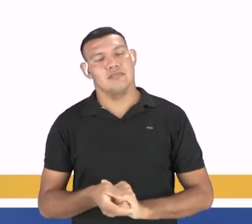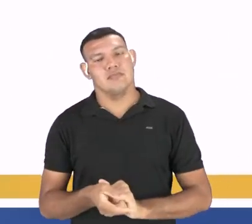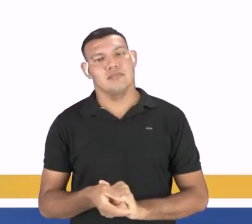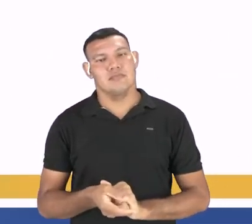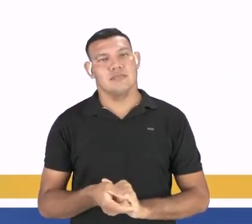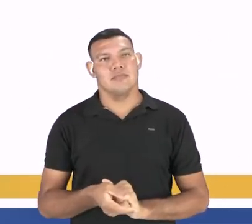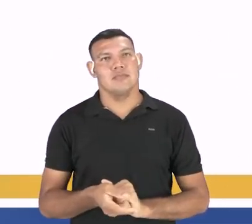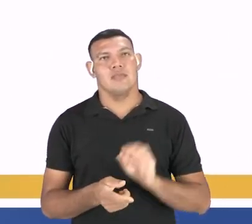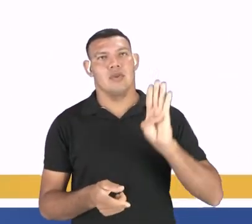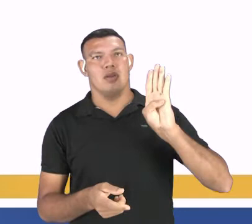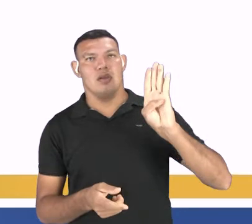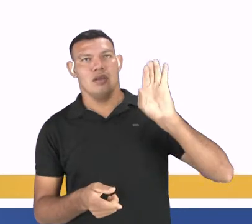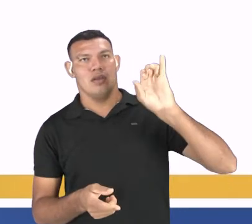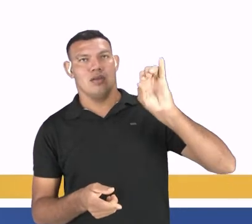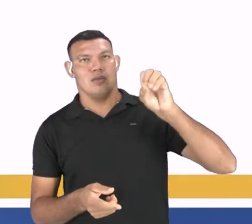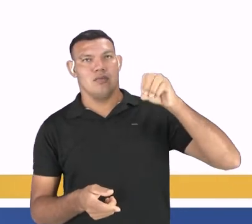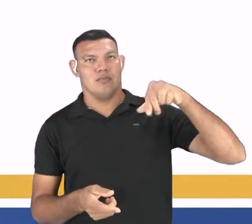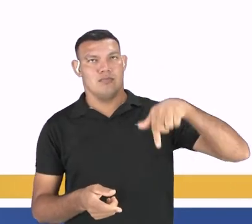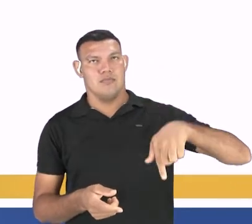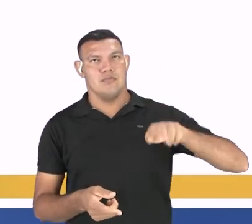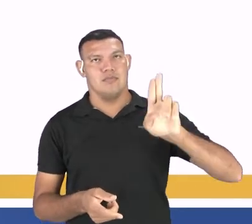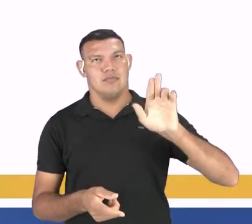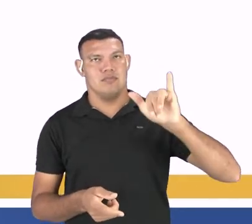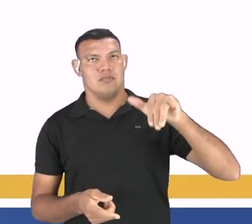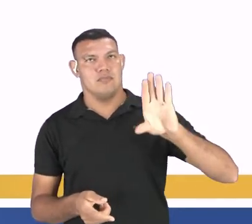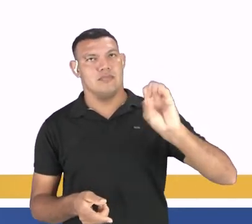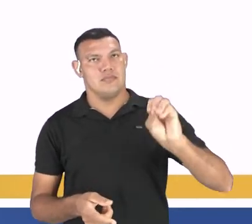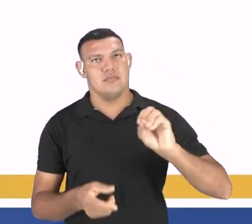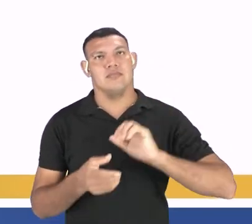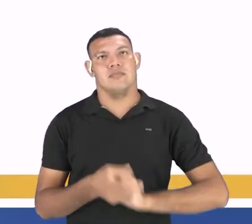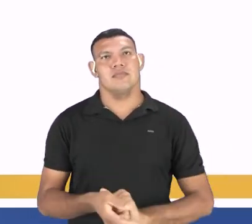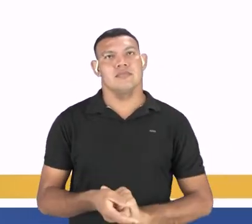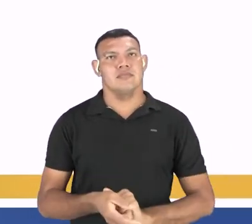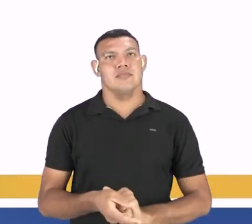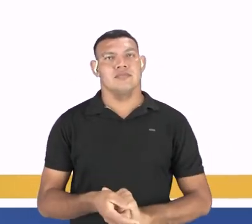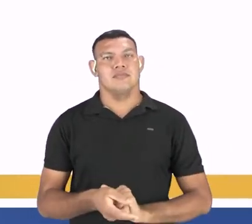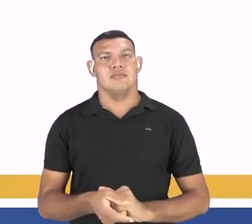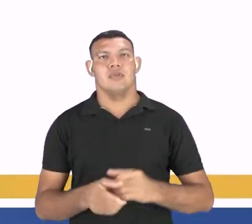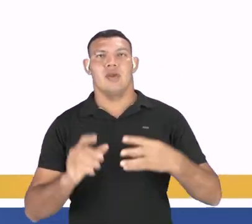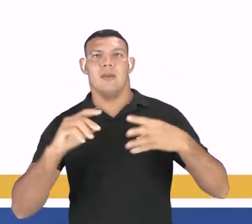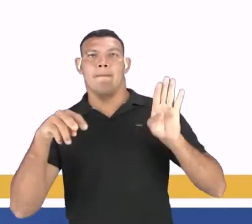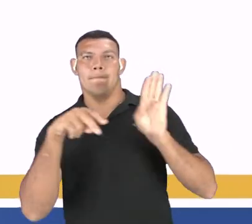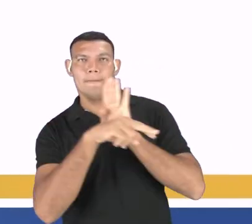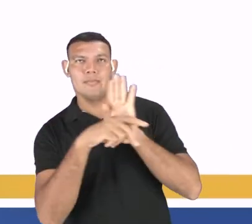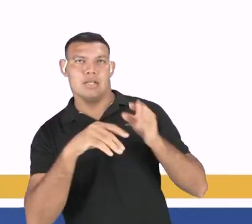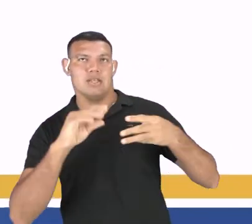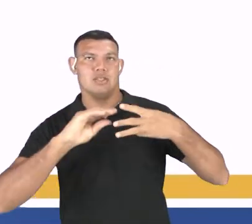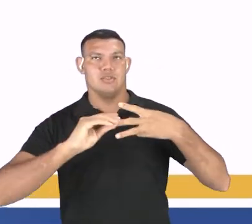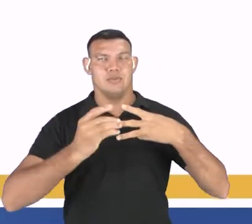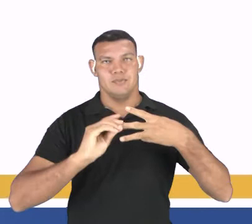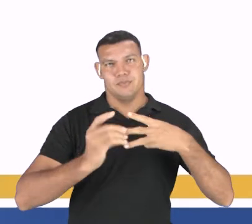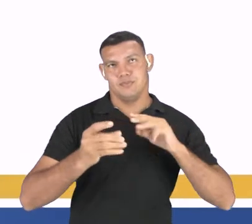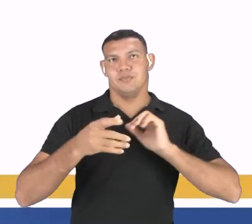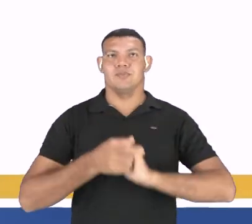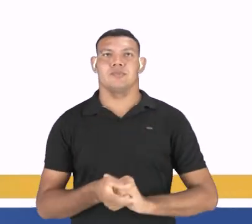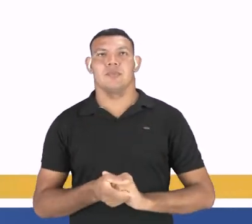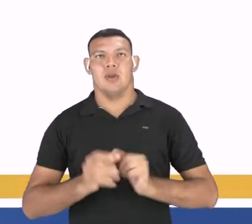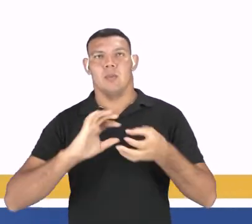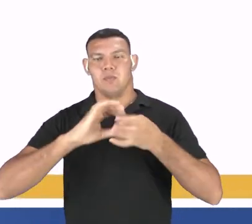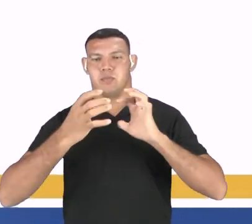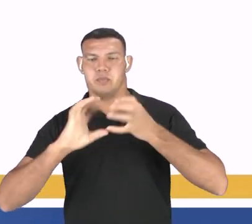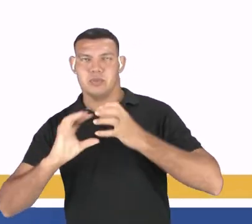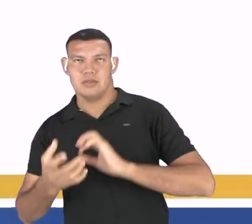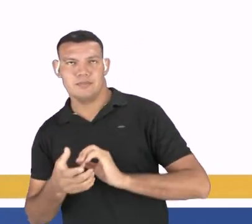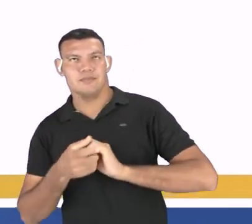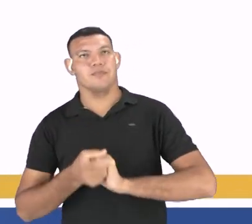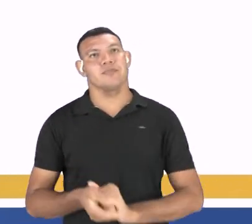e as duas tecnologias química industrial bioquímica EA biologia molecular certo Oi